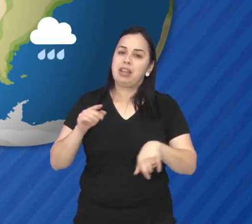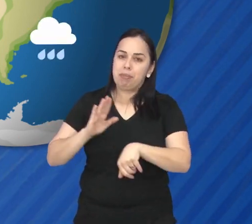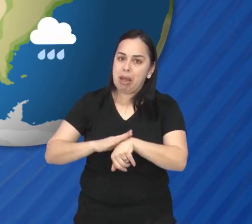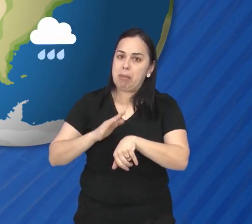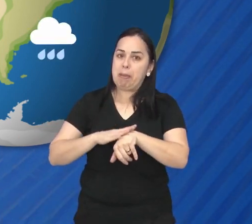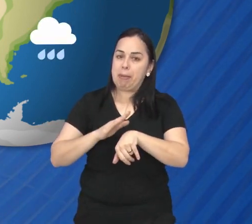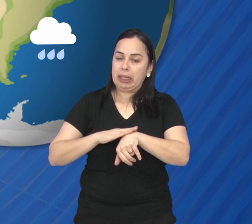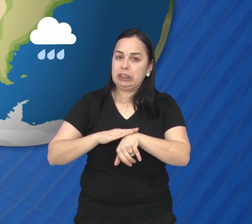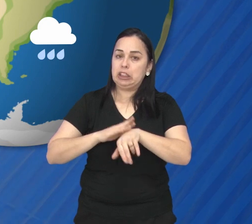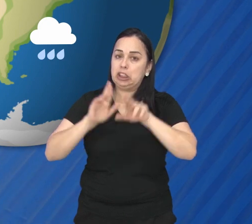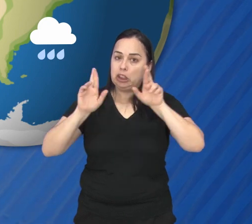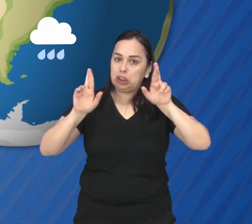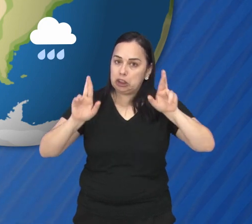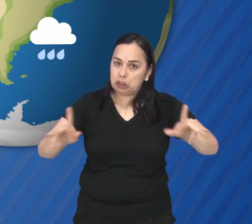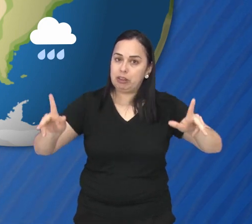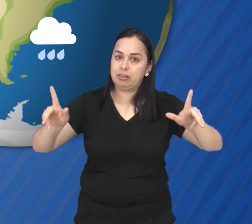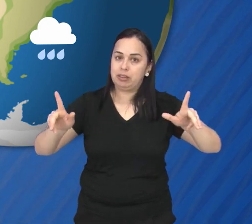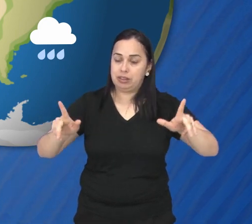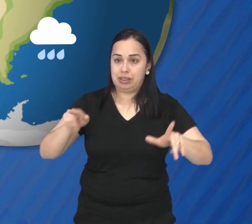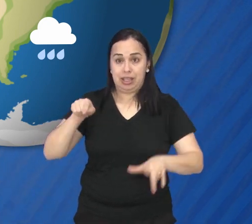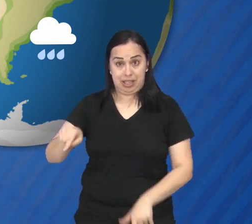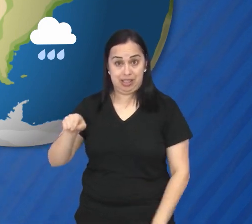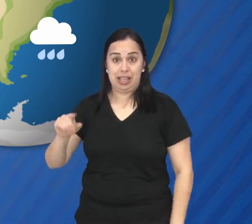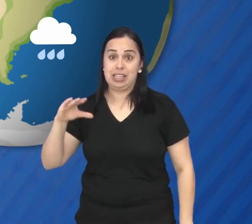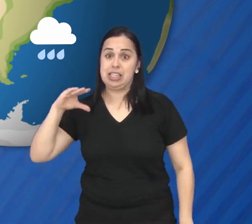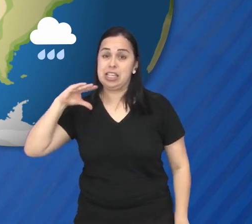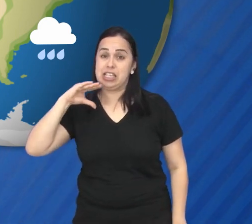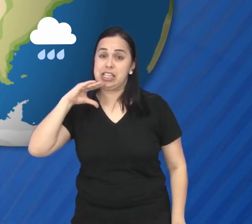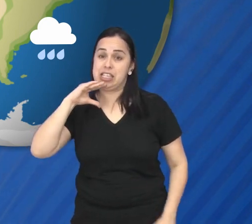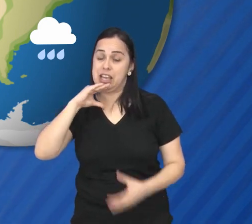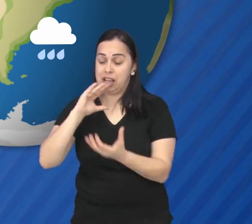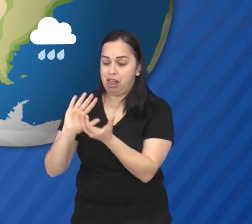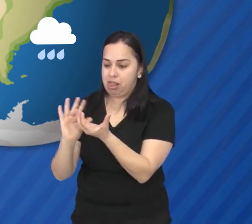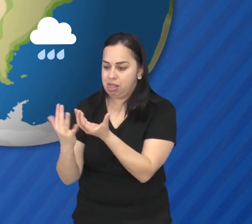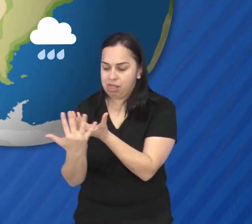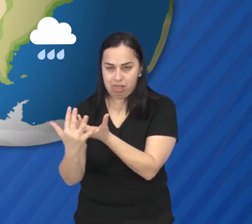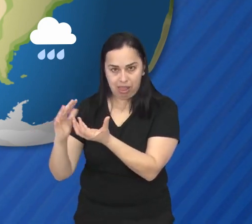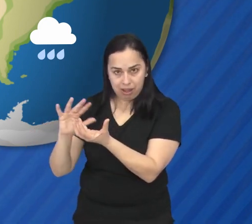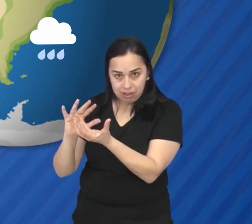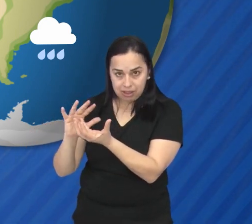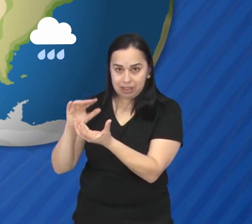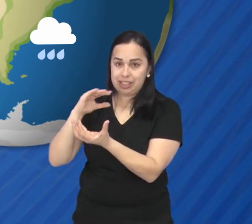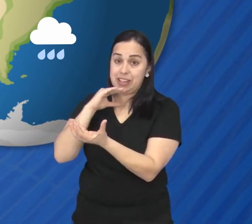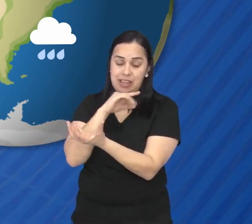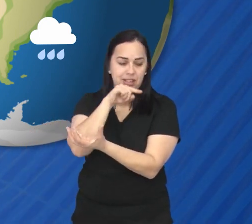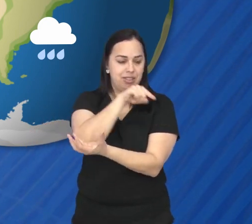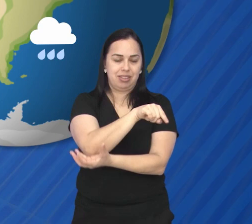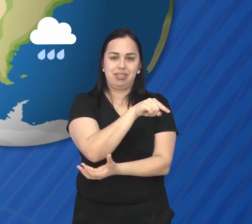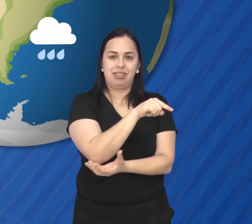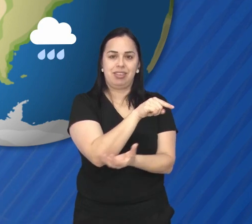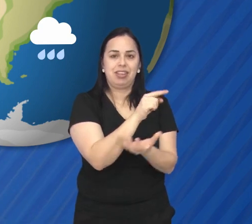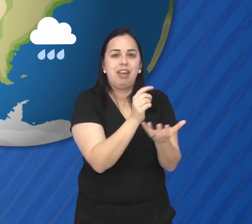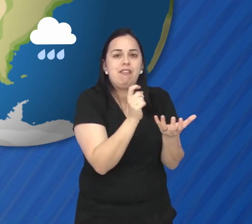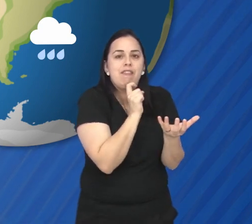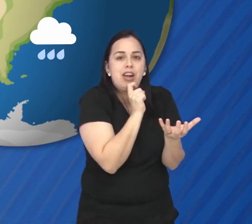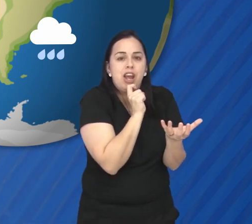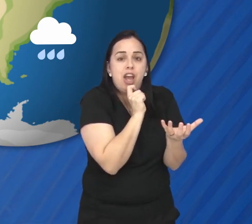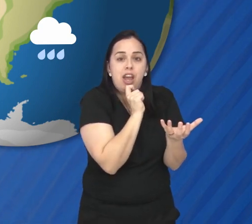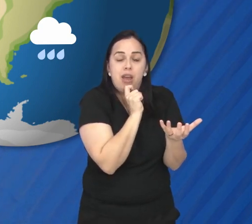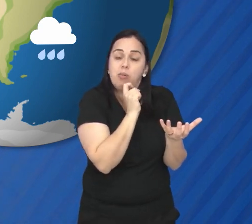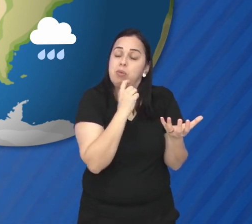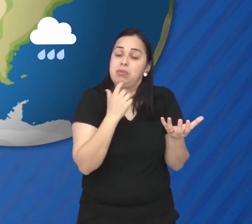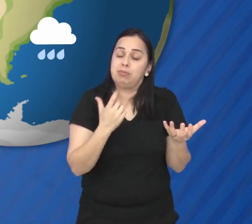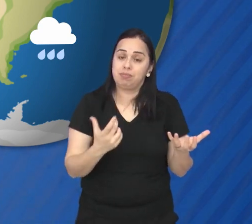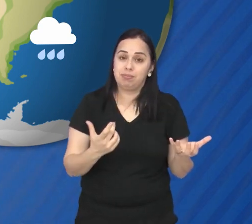acontecem em momentos separados. Enquanto um esquenta a superfície do Oceano Pacífico, o outro